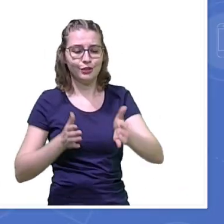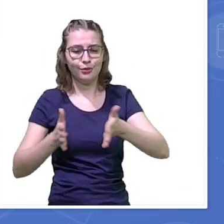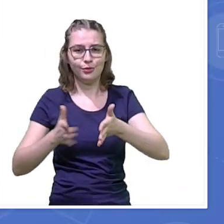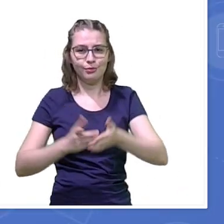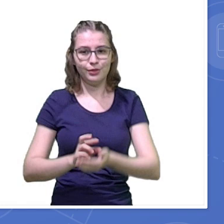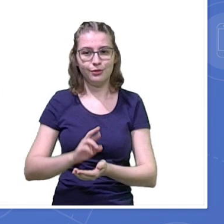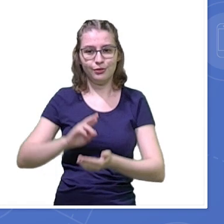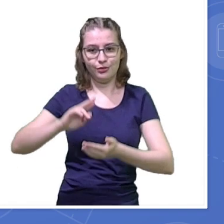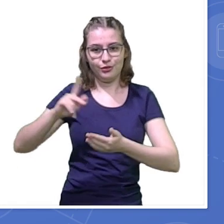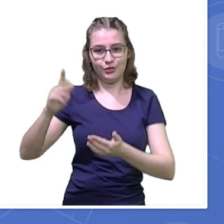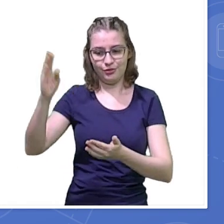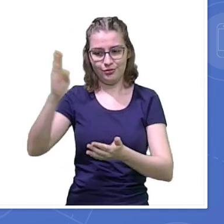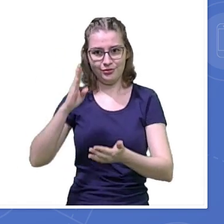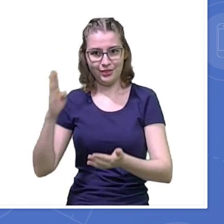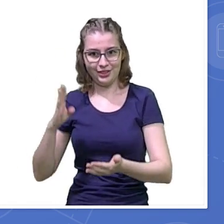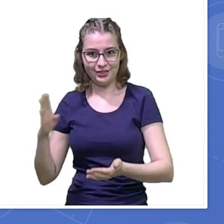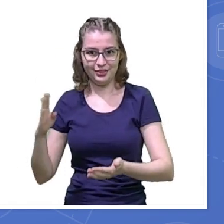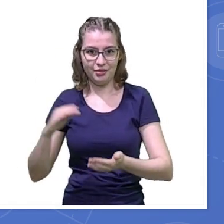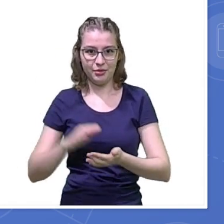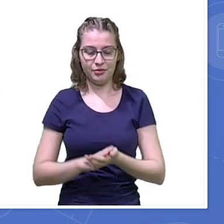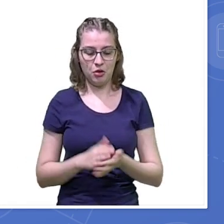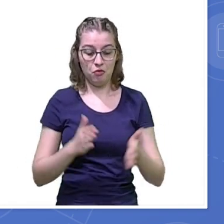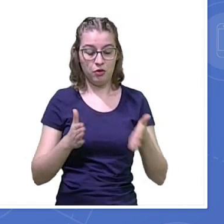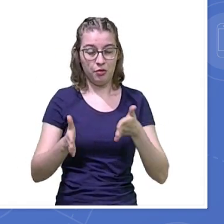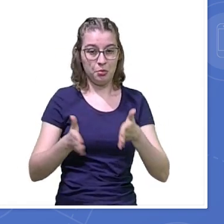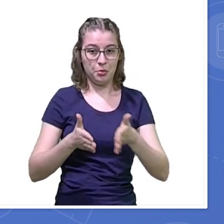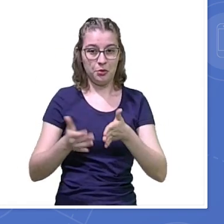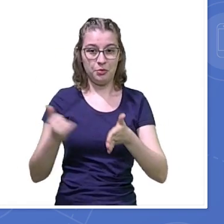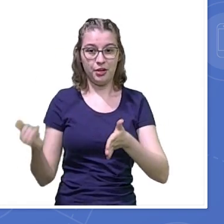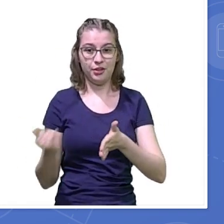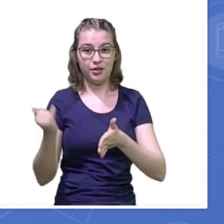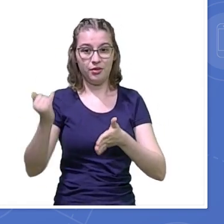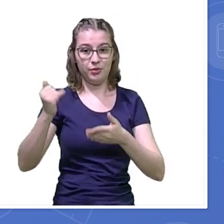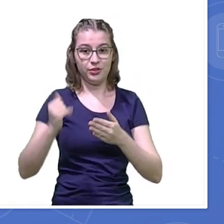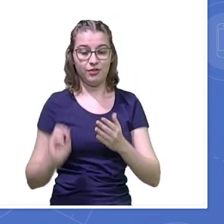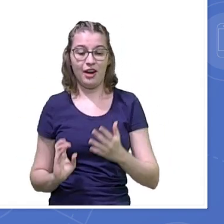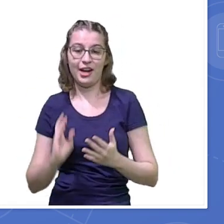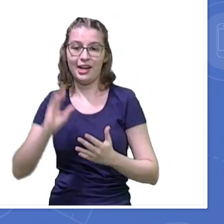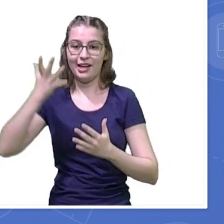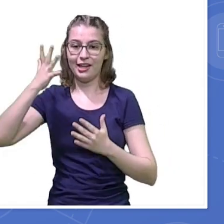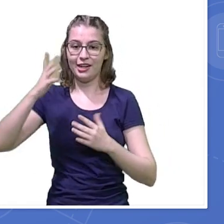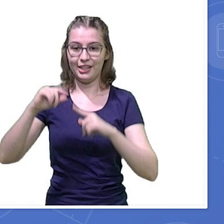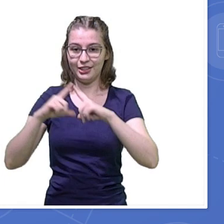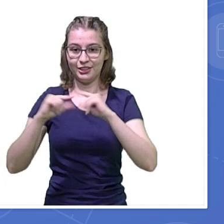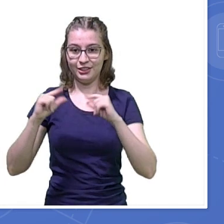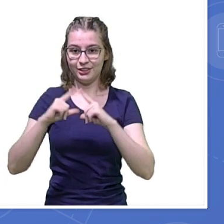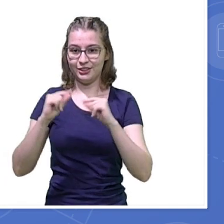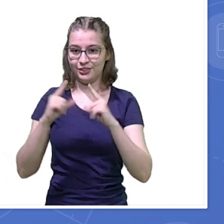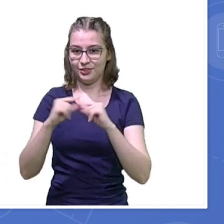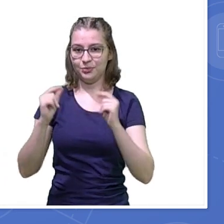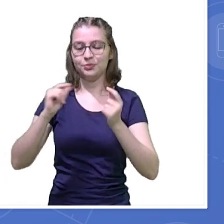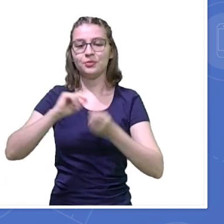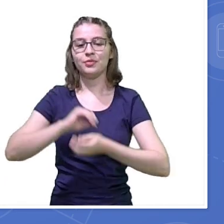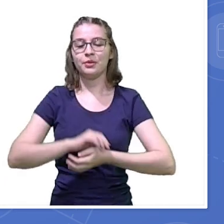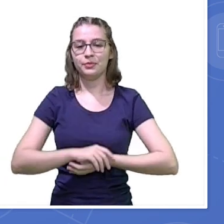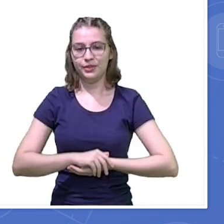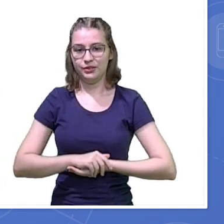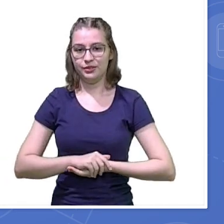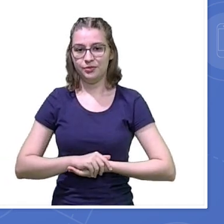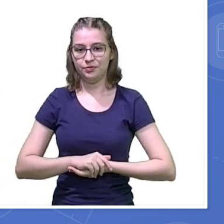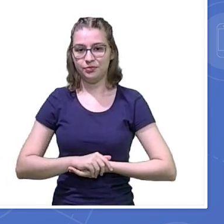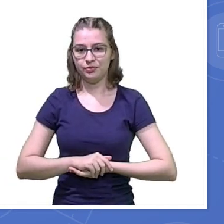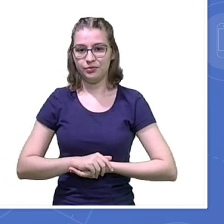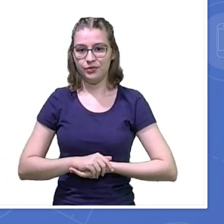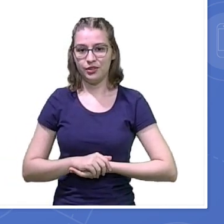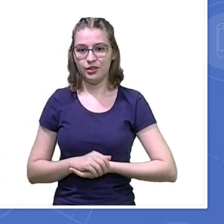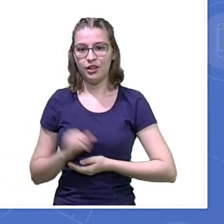brasileiro, né? Foi um momento muito importante para o Brasil, que foi a construção aí de Brasília, né? Essas aí são algumas das obras que existem